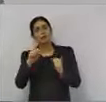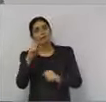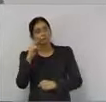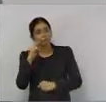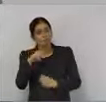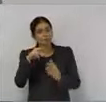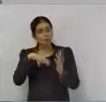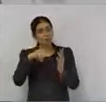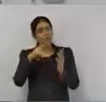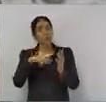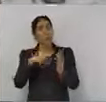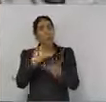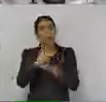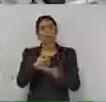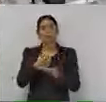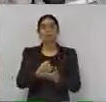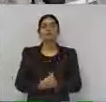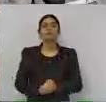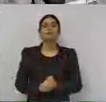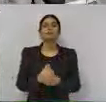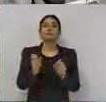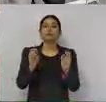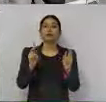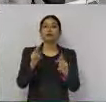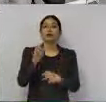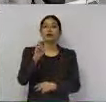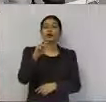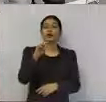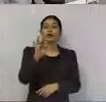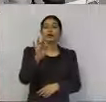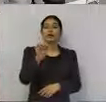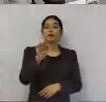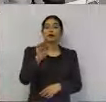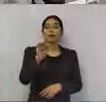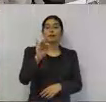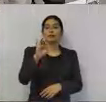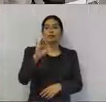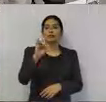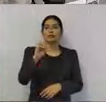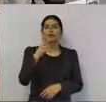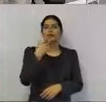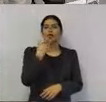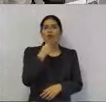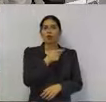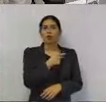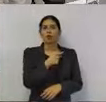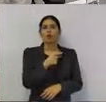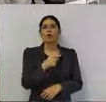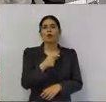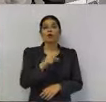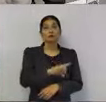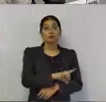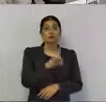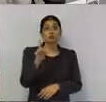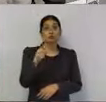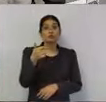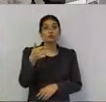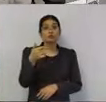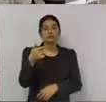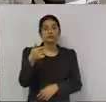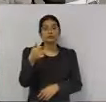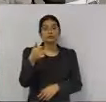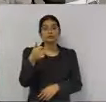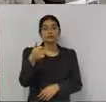Ok. Ratificando o que o Fabrício comentou há pouco, desde o dia 17 de outubro, já encontra-se disponível no site